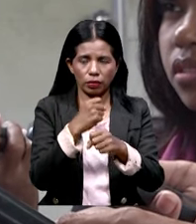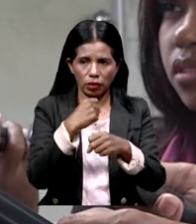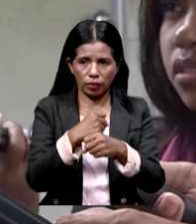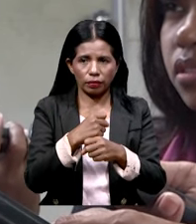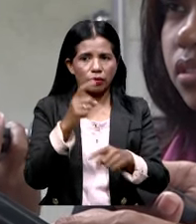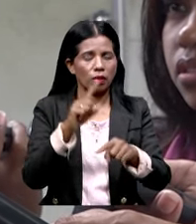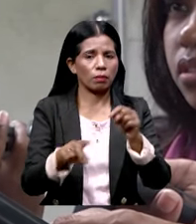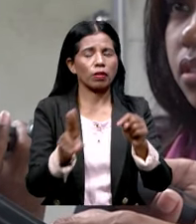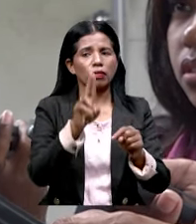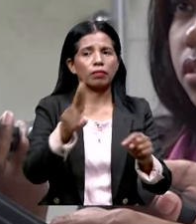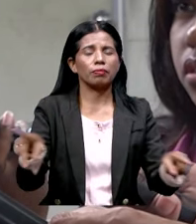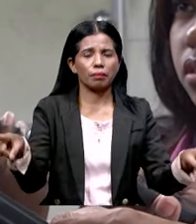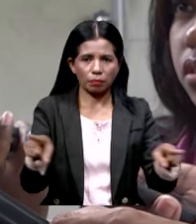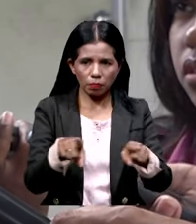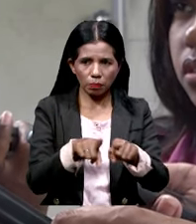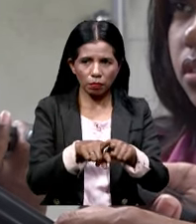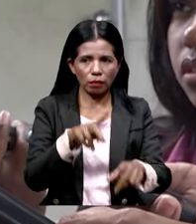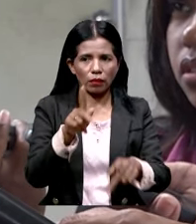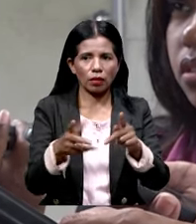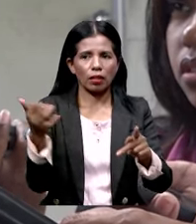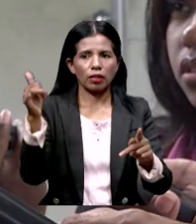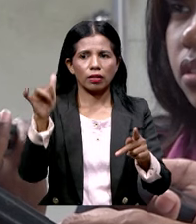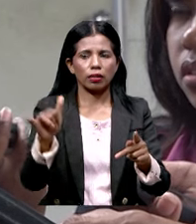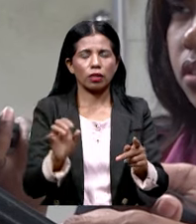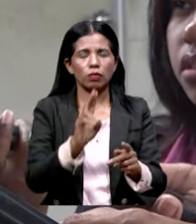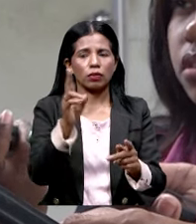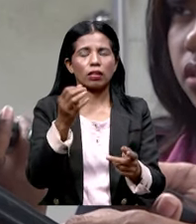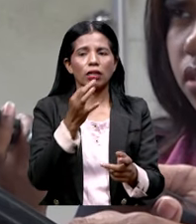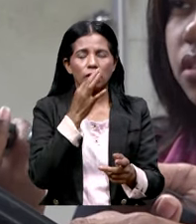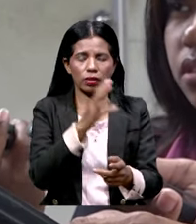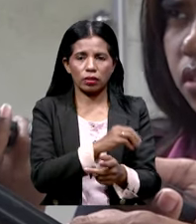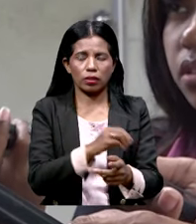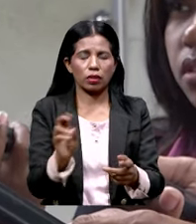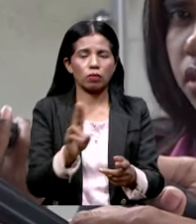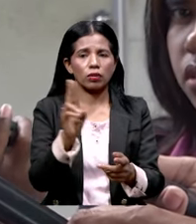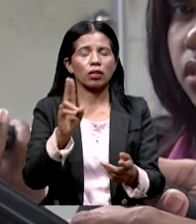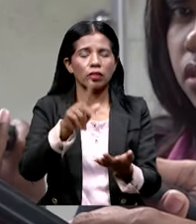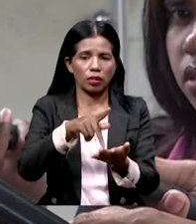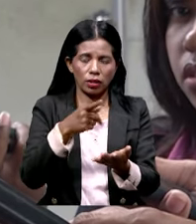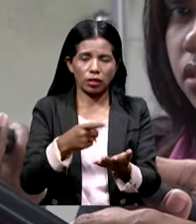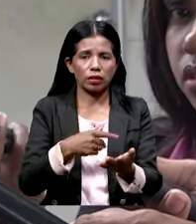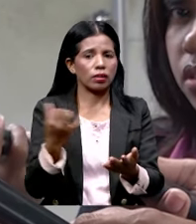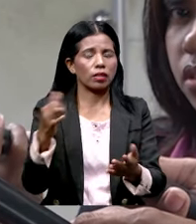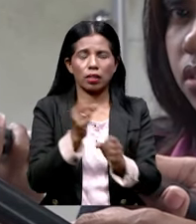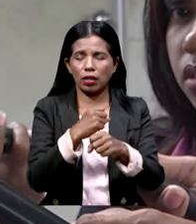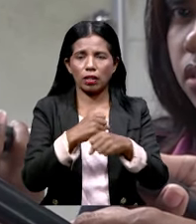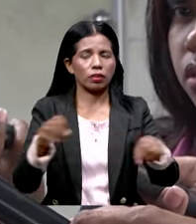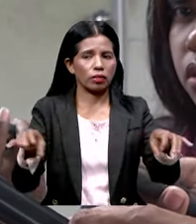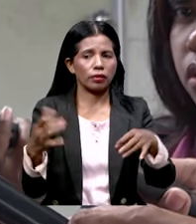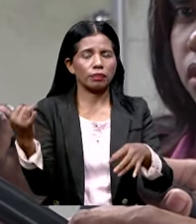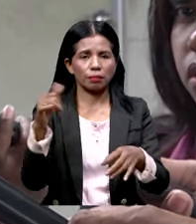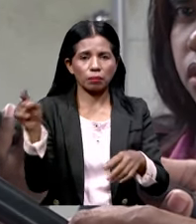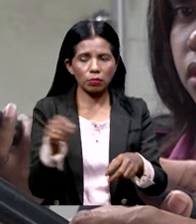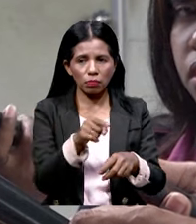bela executa, né? Hanesan ho, é madin cira han salário salgati det, mas cira la hala serviço. Então, ia execução, né? Percentagem, só ia